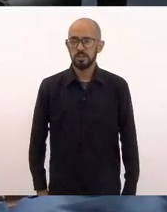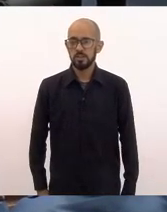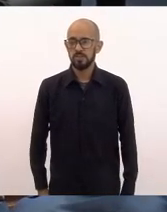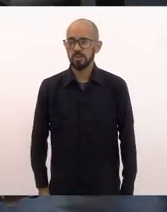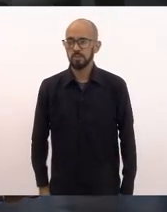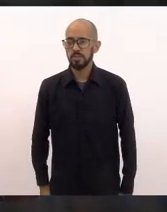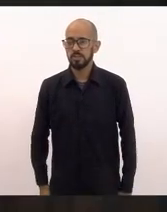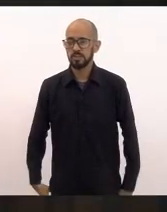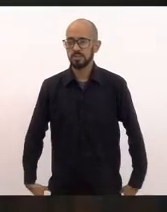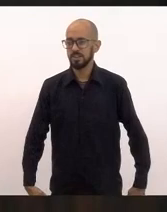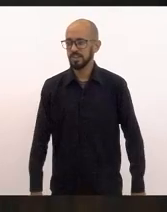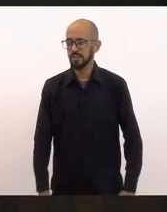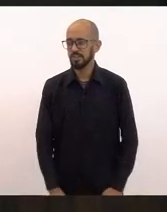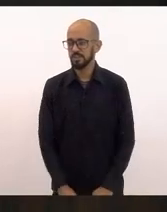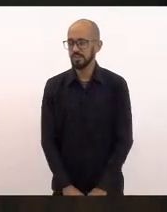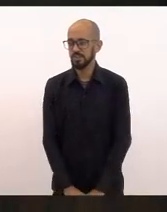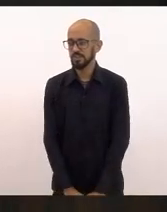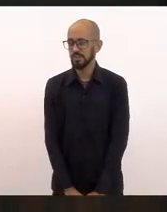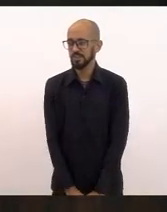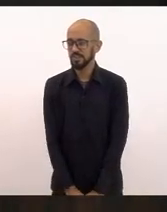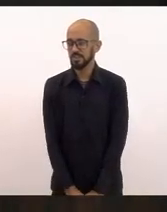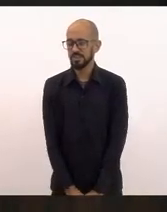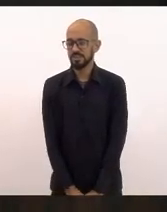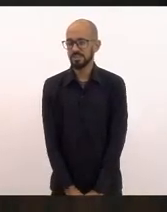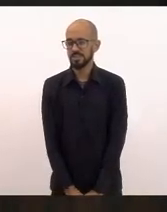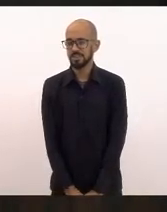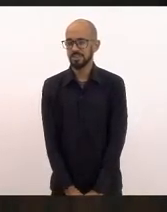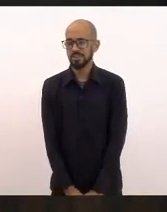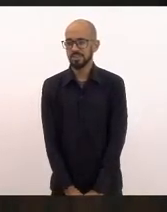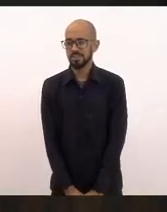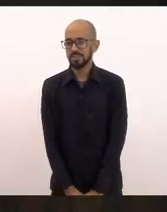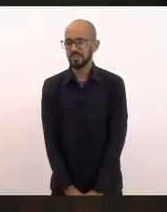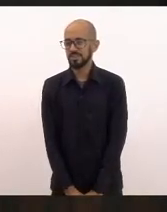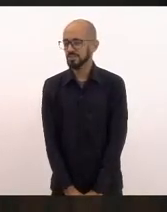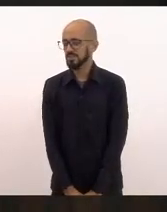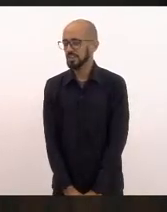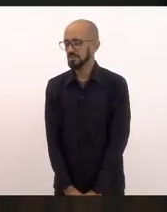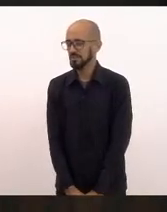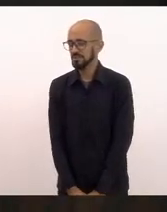Primeira para declarar vai ser a Renata, em seguida o deputado Flávio.